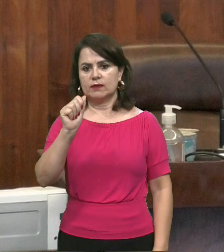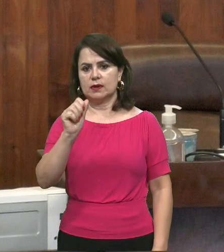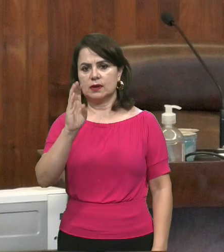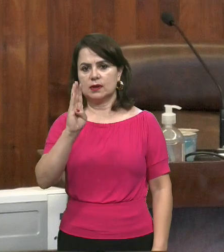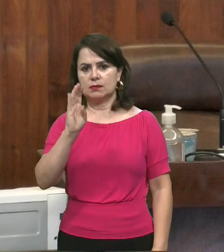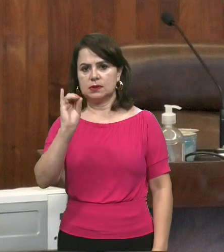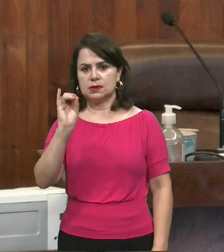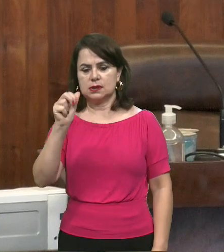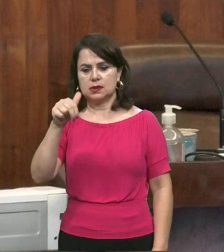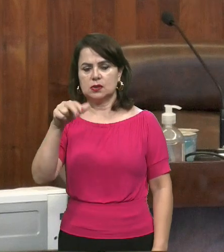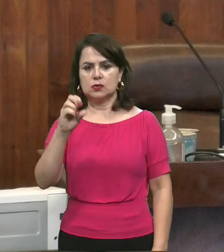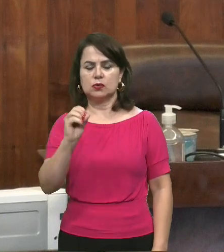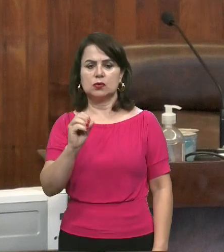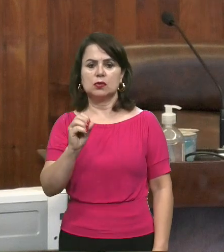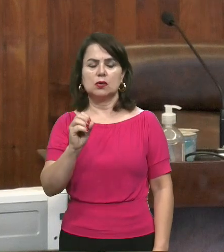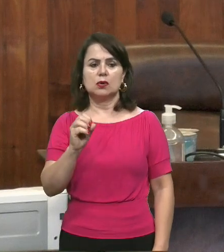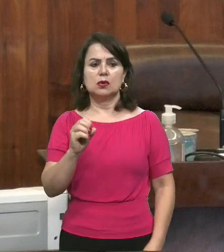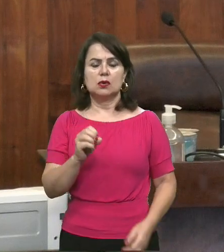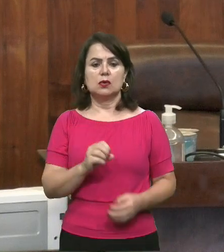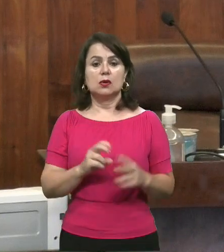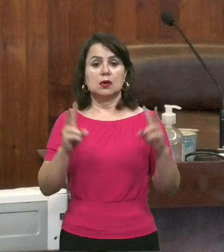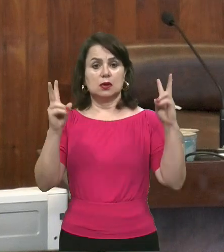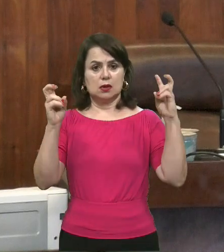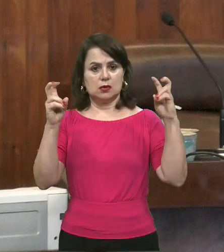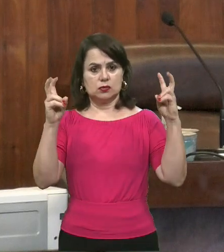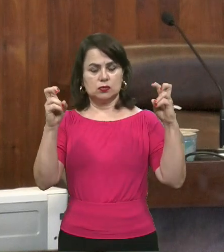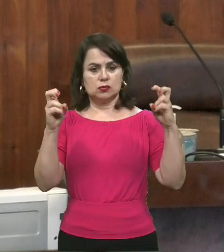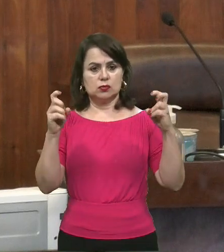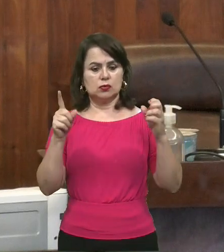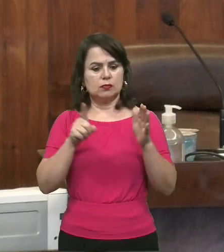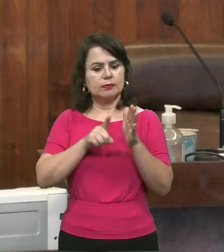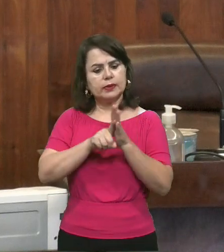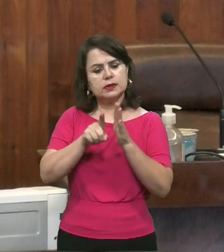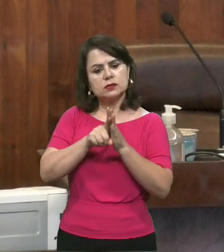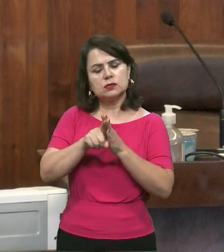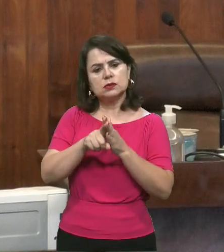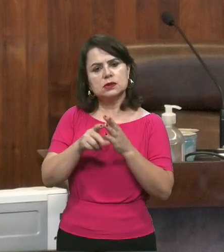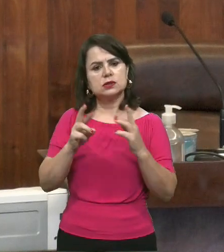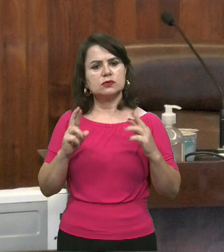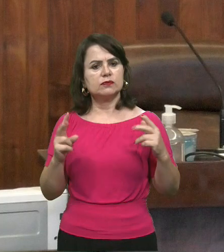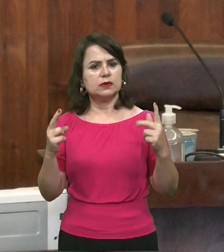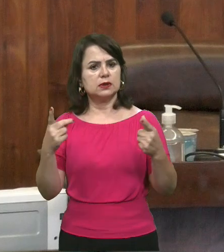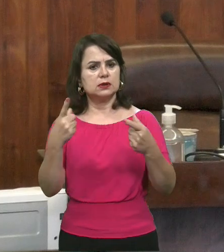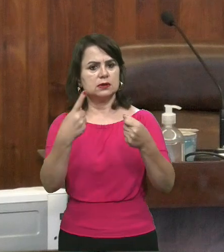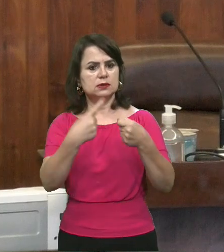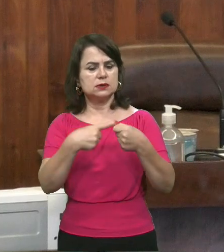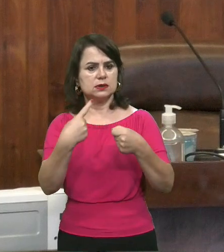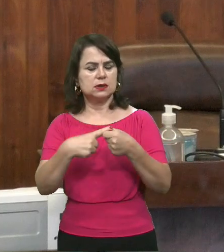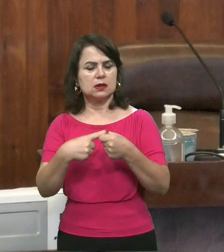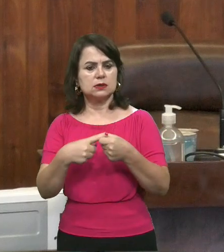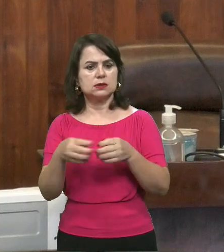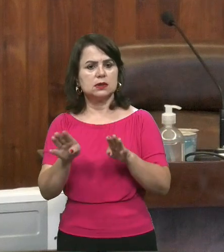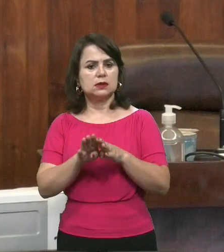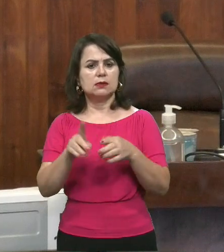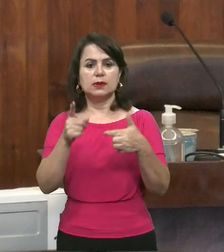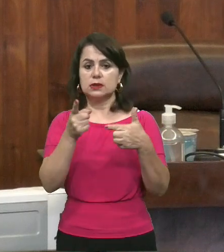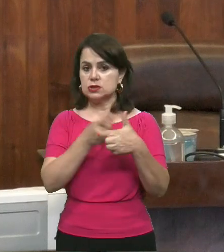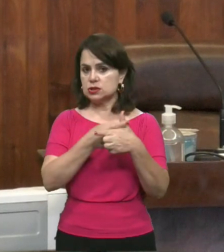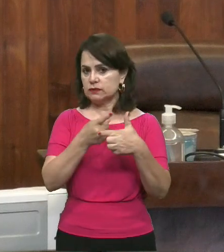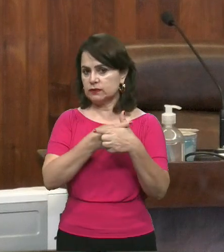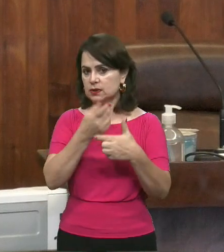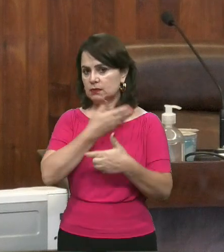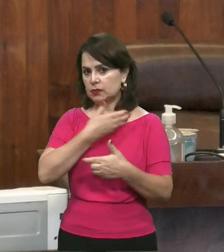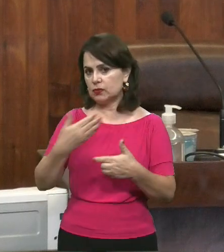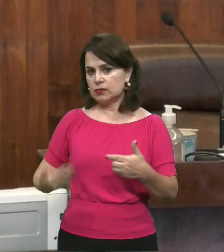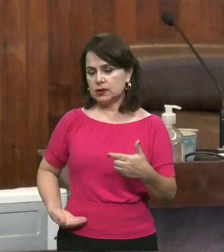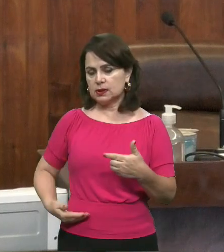que abordará os temas questionamentos diversos da cidade, abordando a crescente dívida pública da cidade de Marília, e